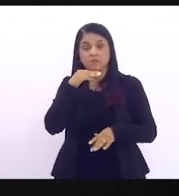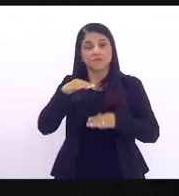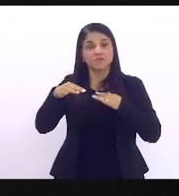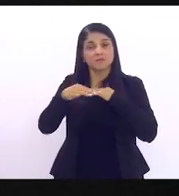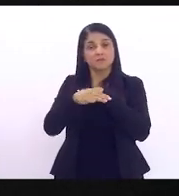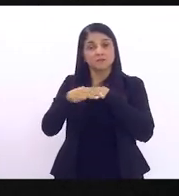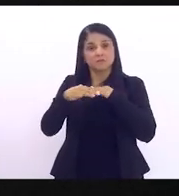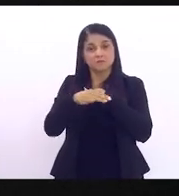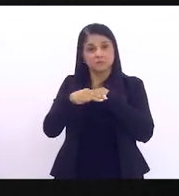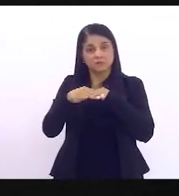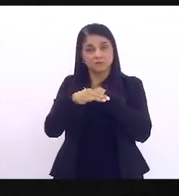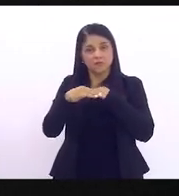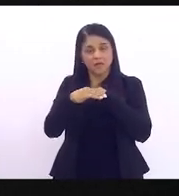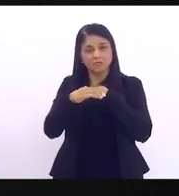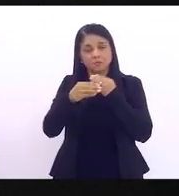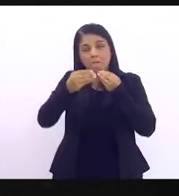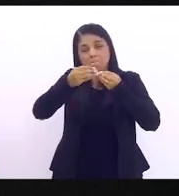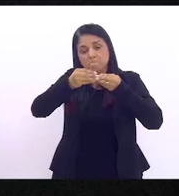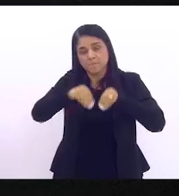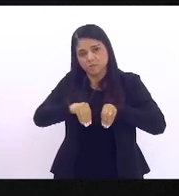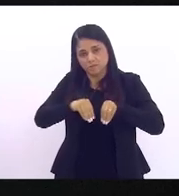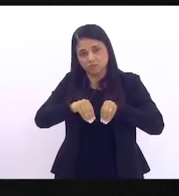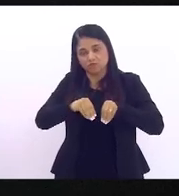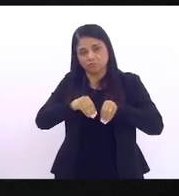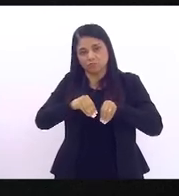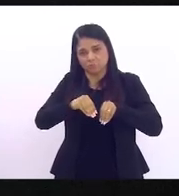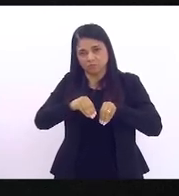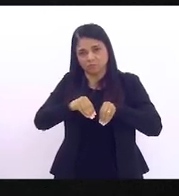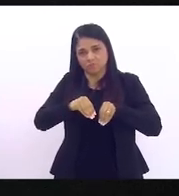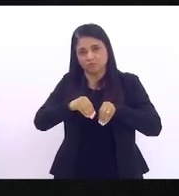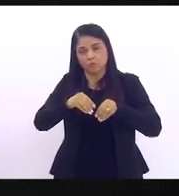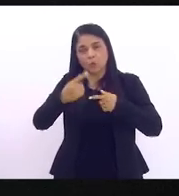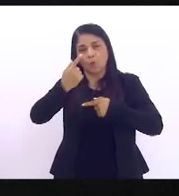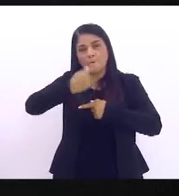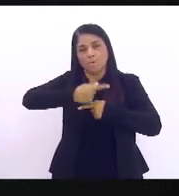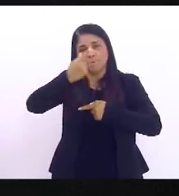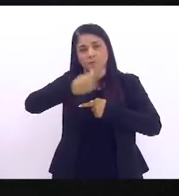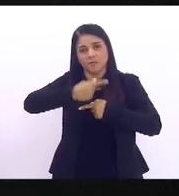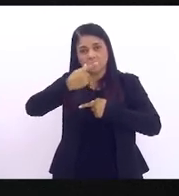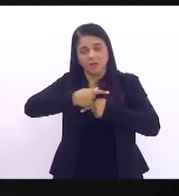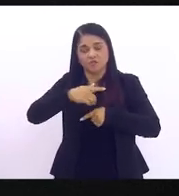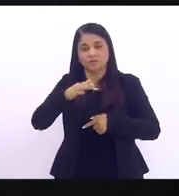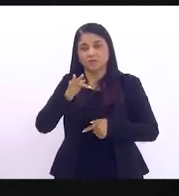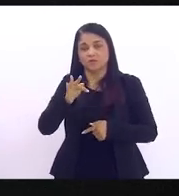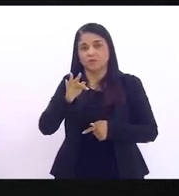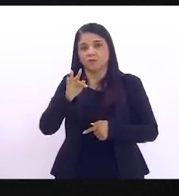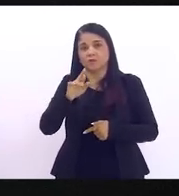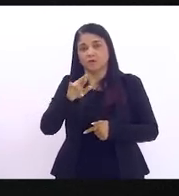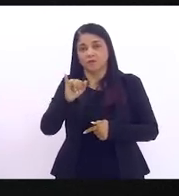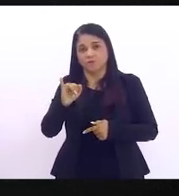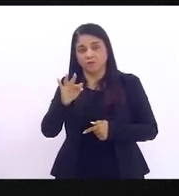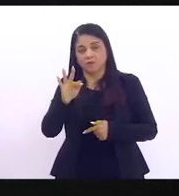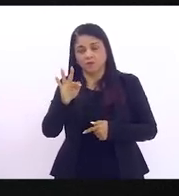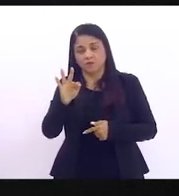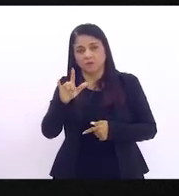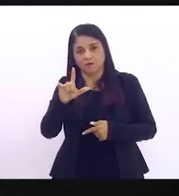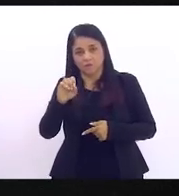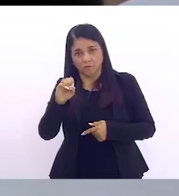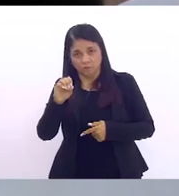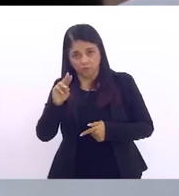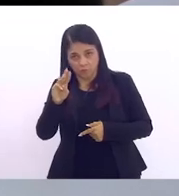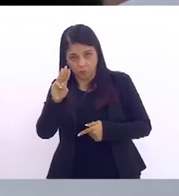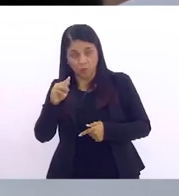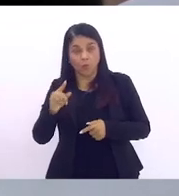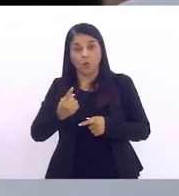cidade mais afetada com os pedágios do sistema free Flow nós temos um pedágio O